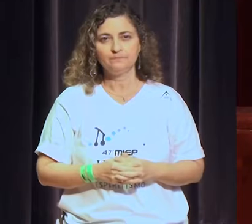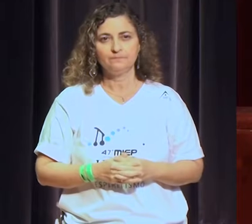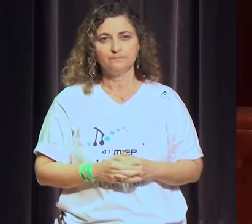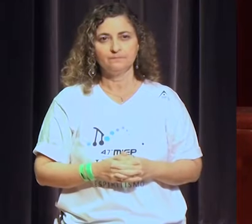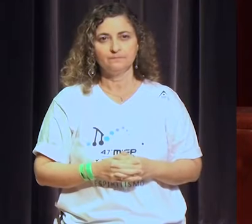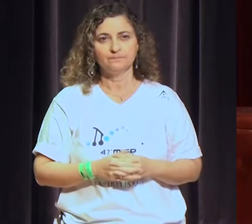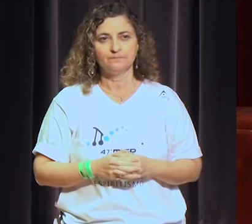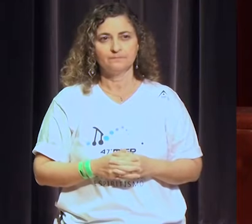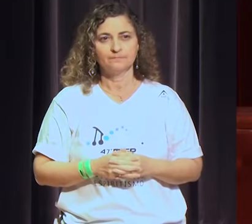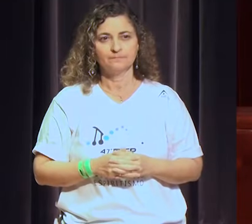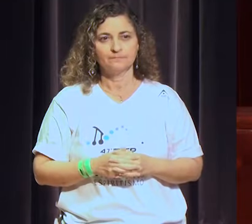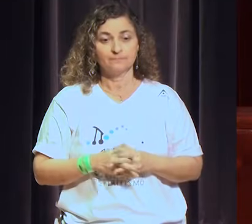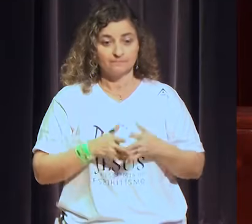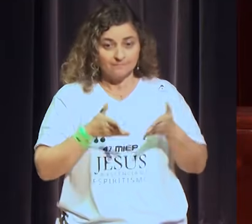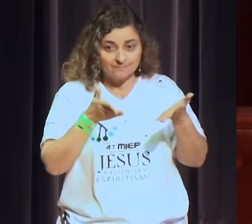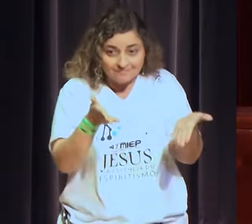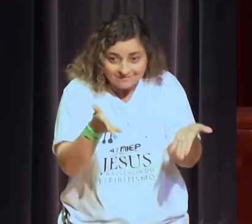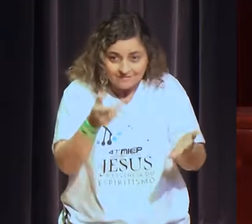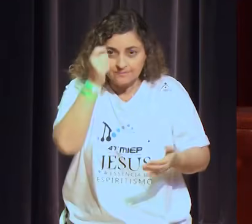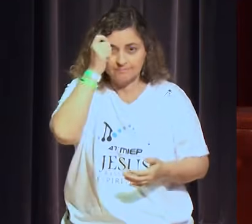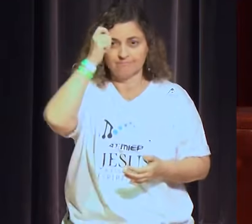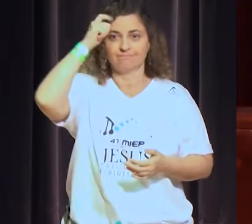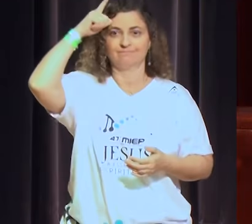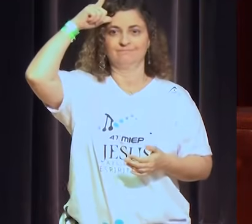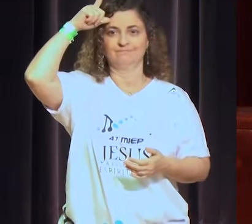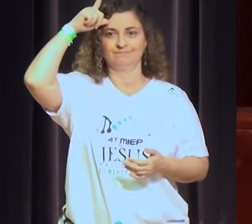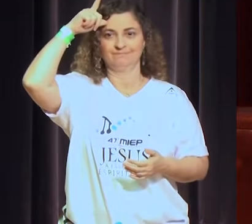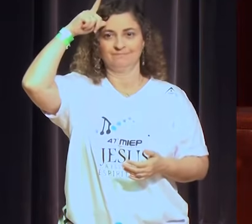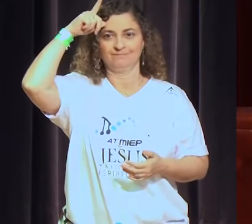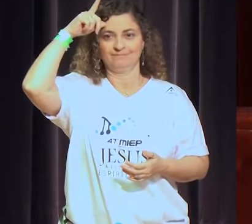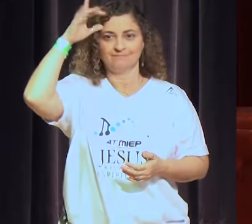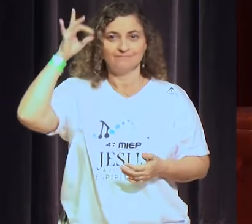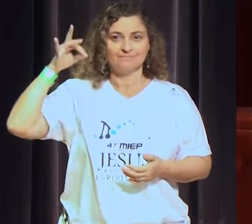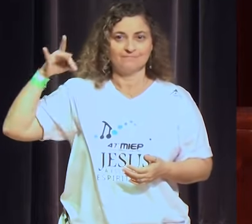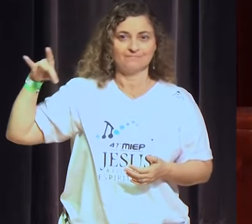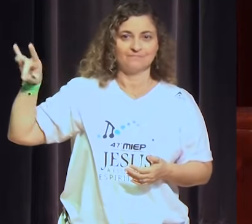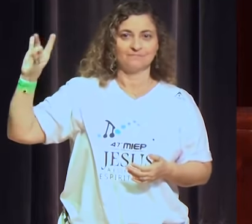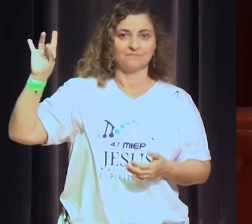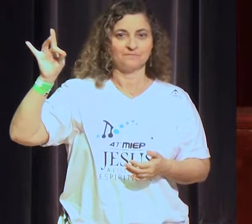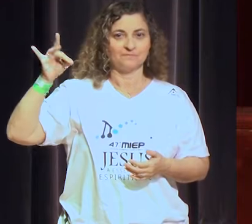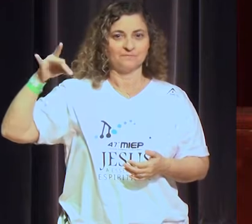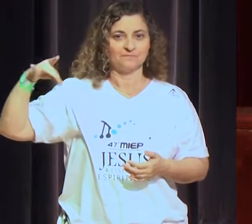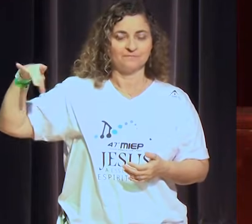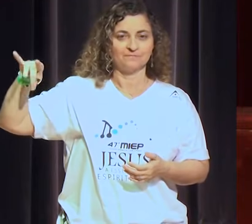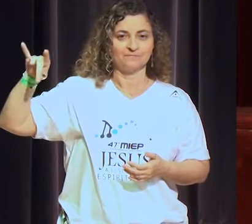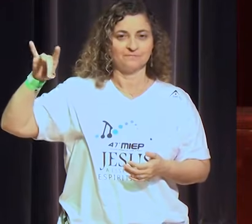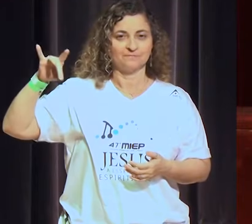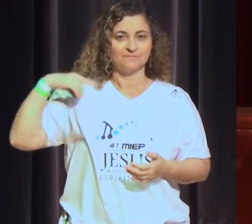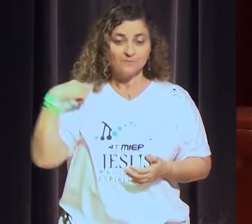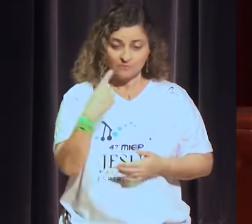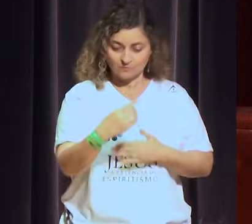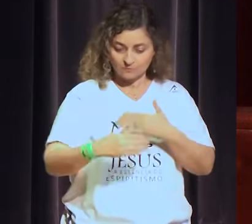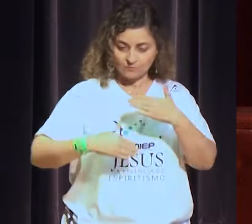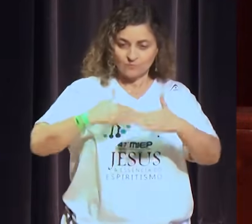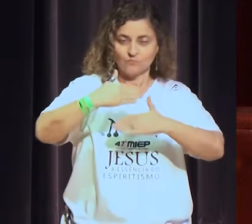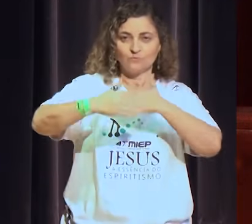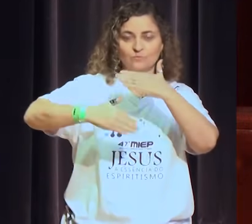Essa é a perspectiva espiritual da evolução do planeta